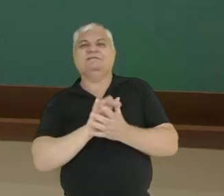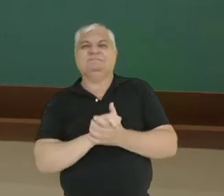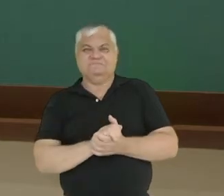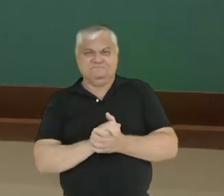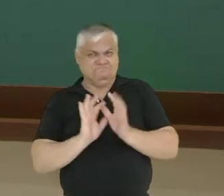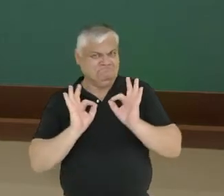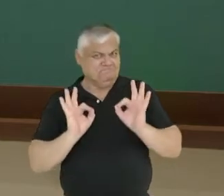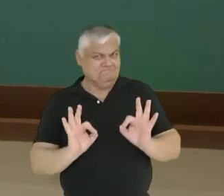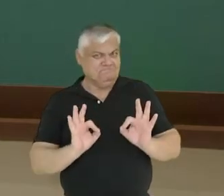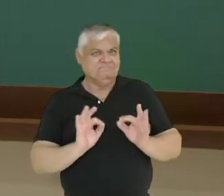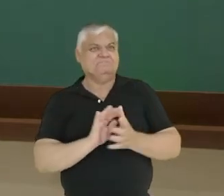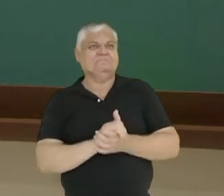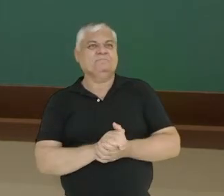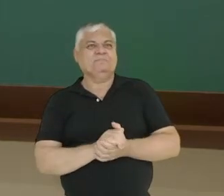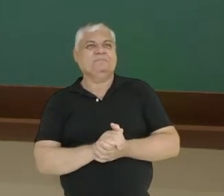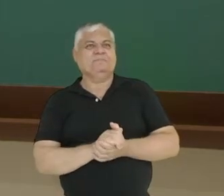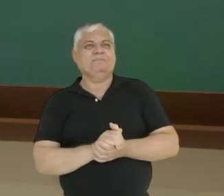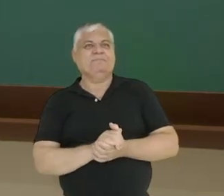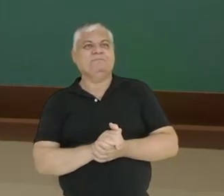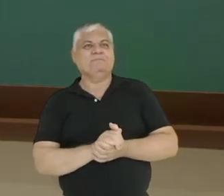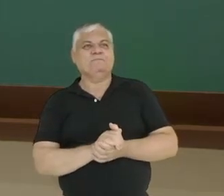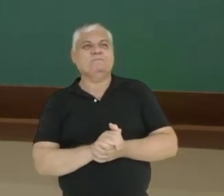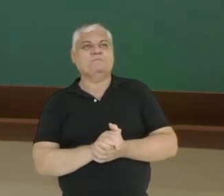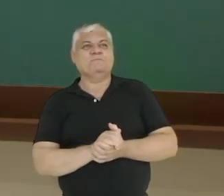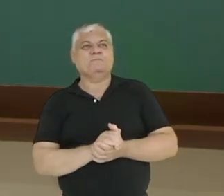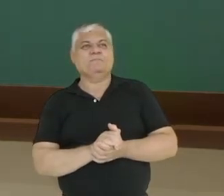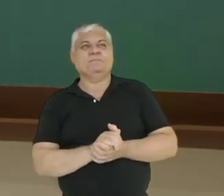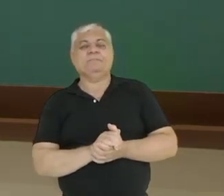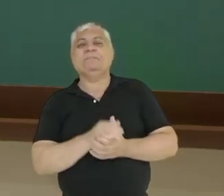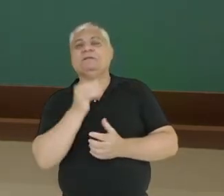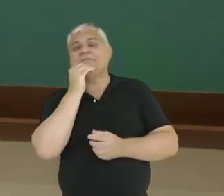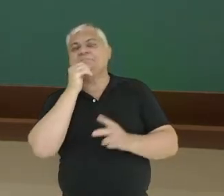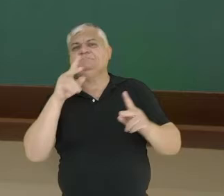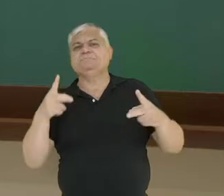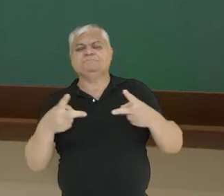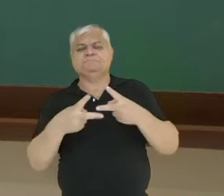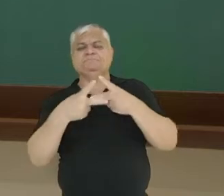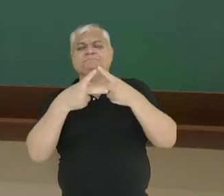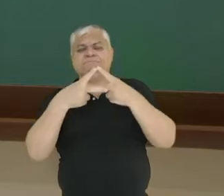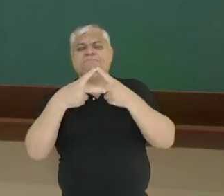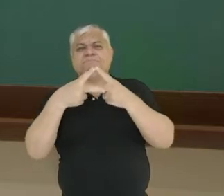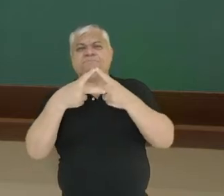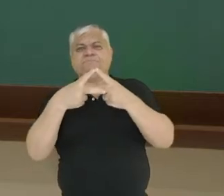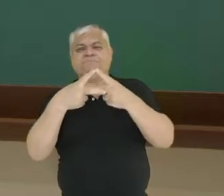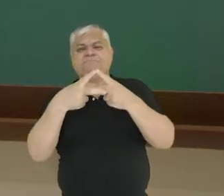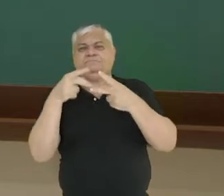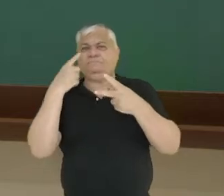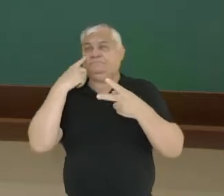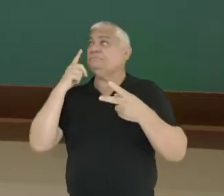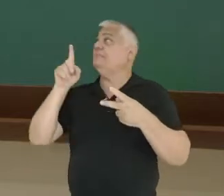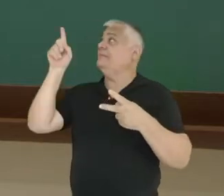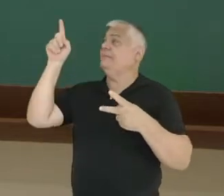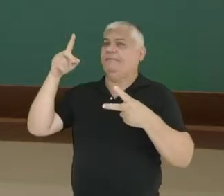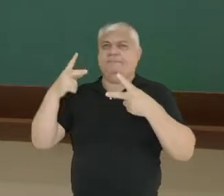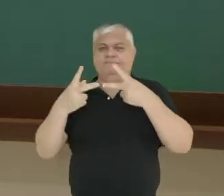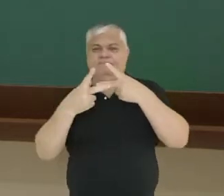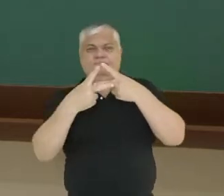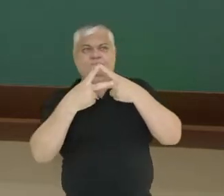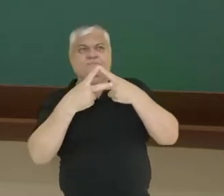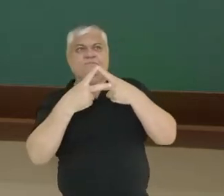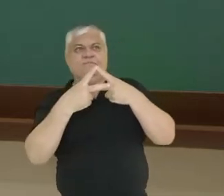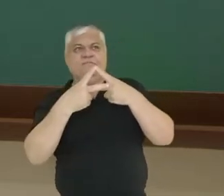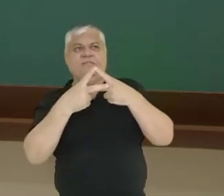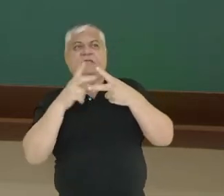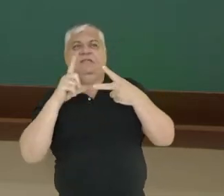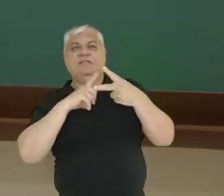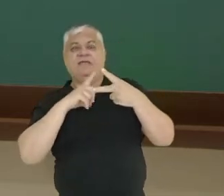360 graus. No triângulo apresentado aqui no lado, nós temos